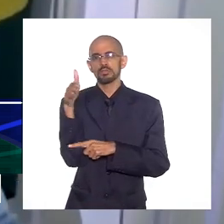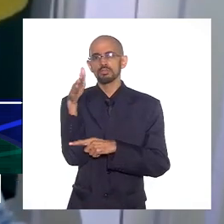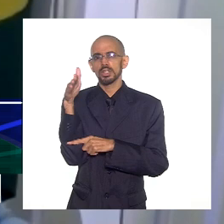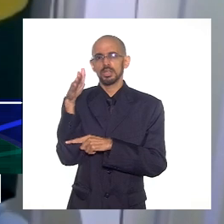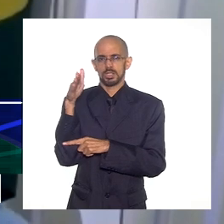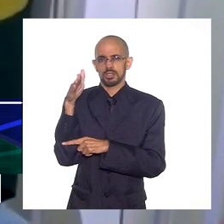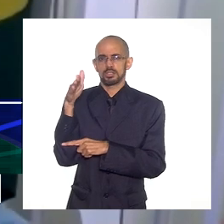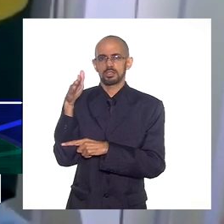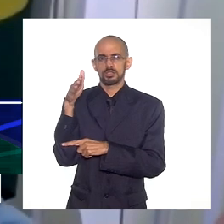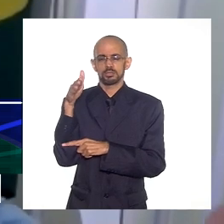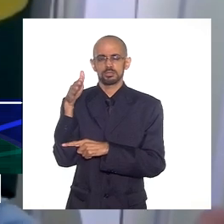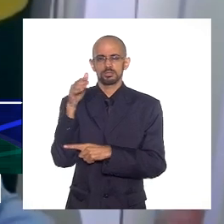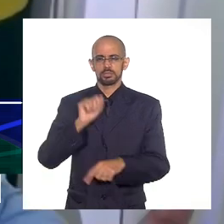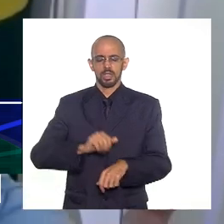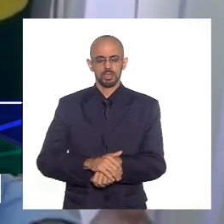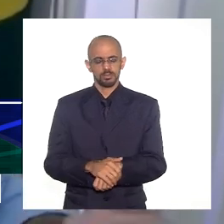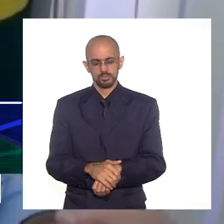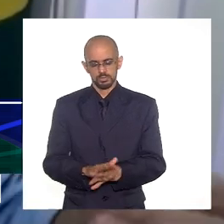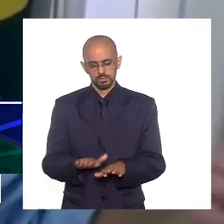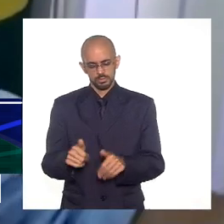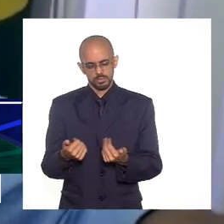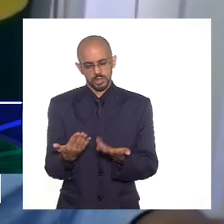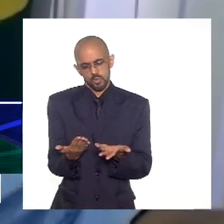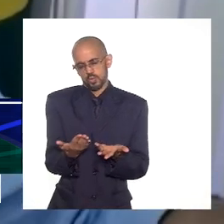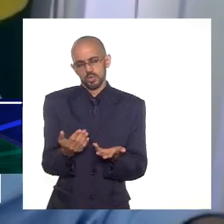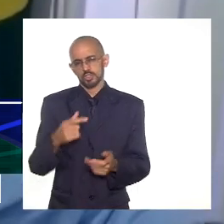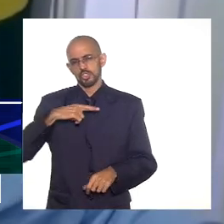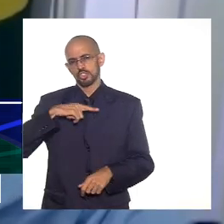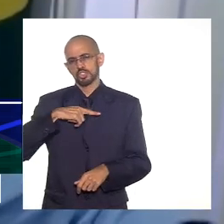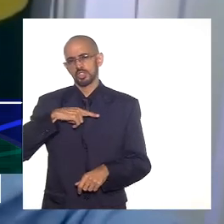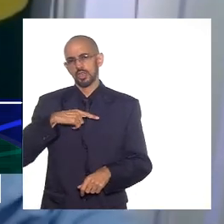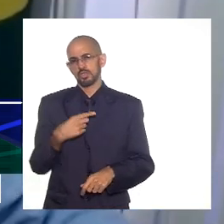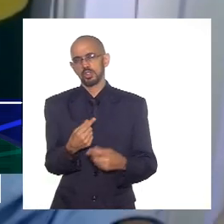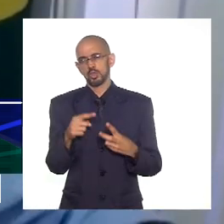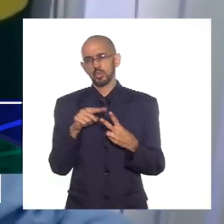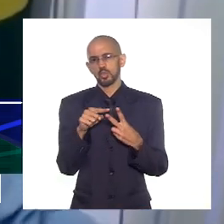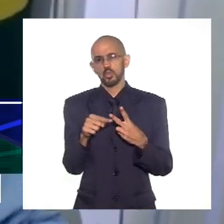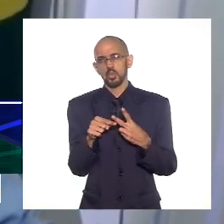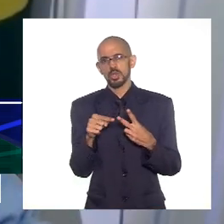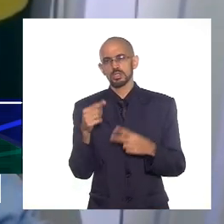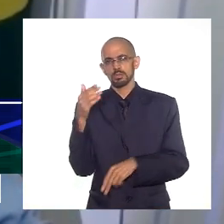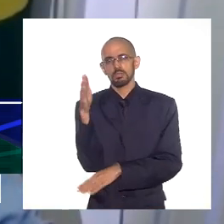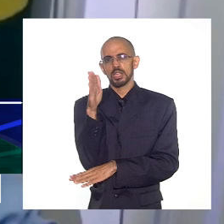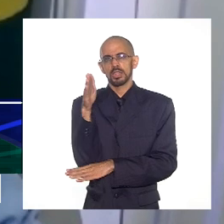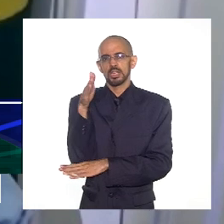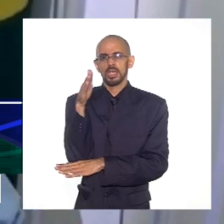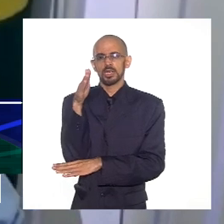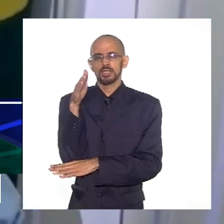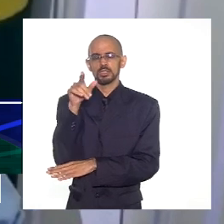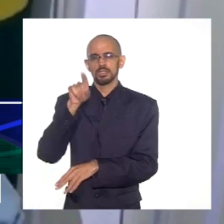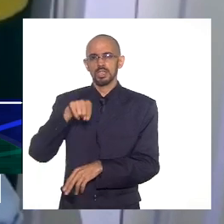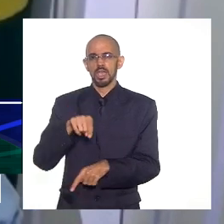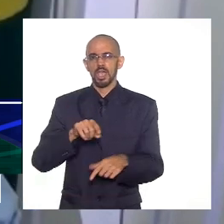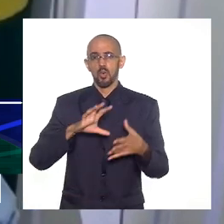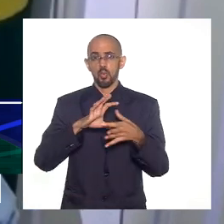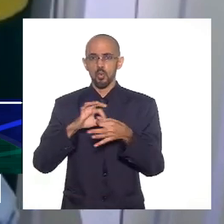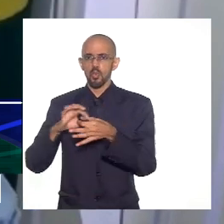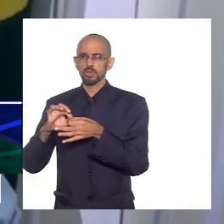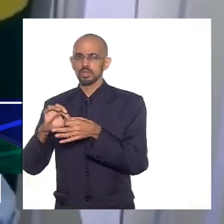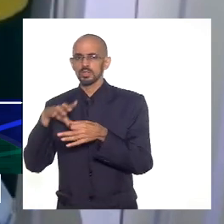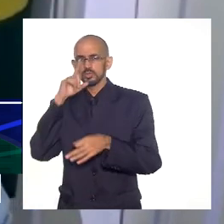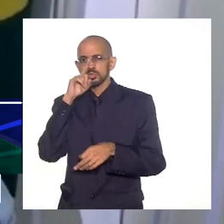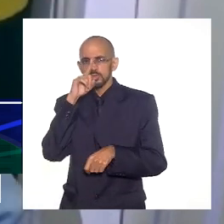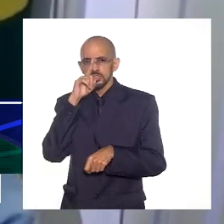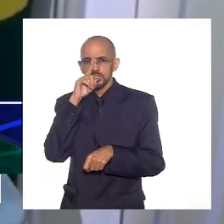colorizadas, né, digamos assim. Então, nós temos duas bandeiras que representam uma situação de risco